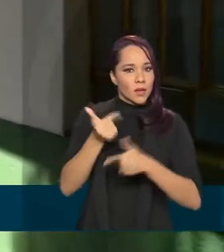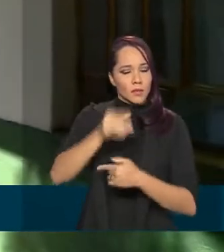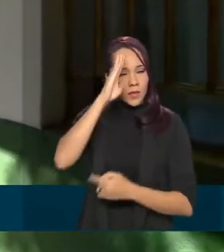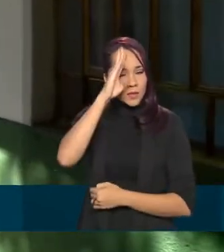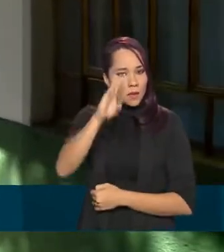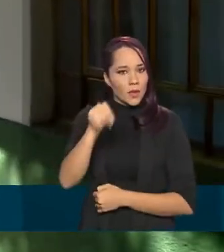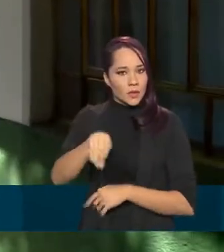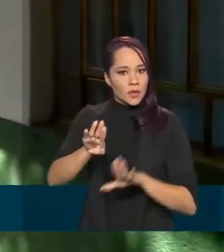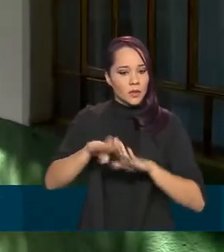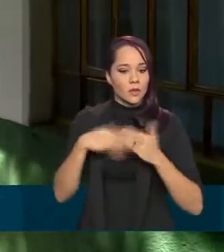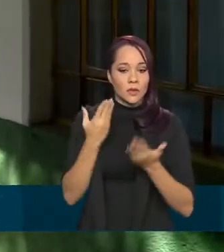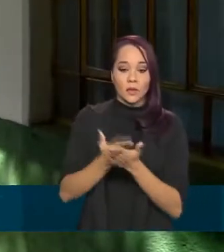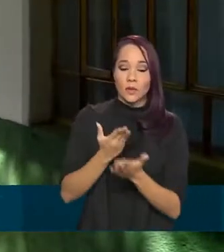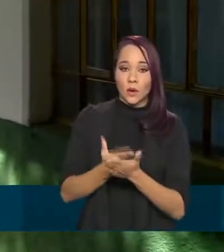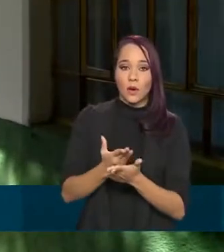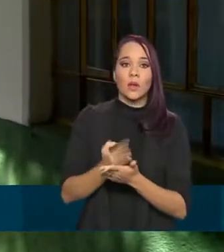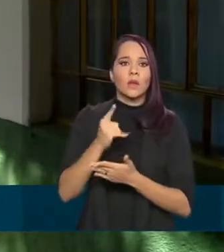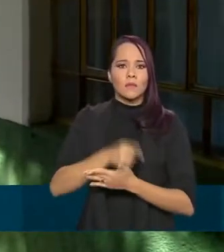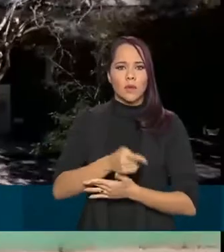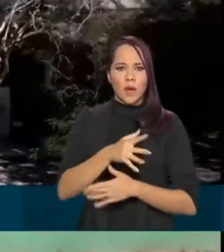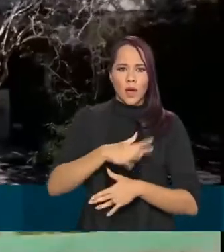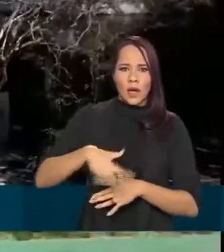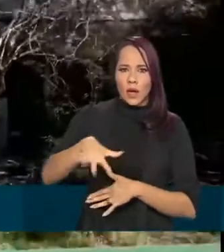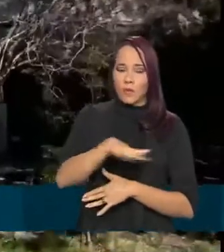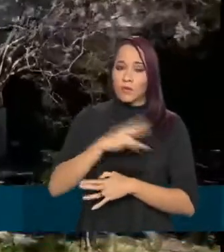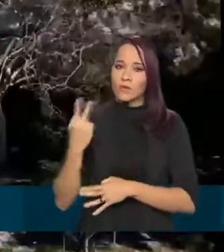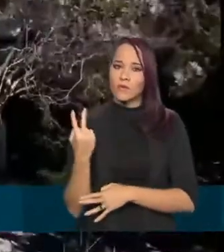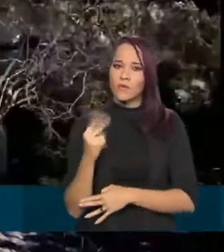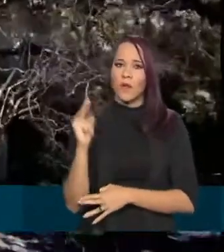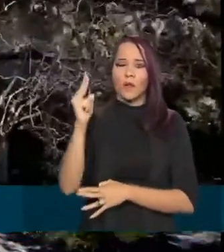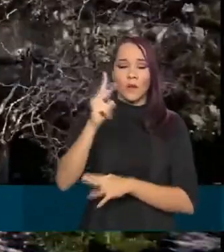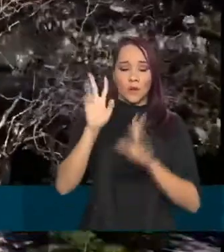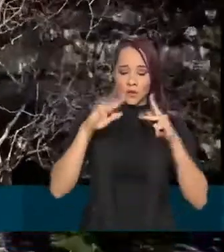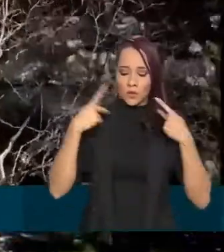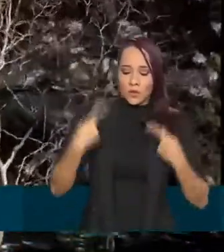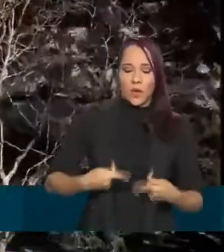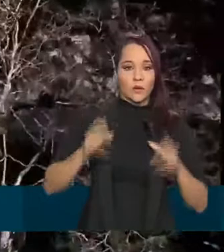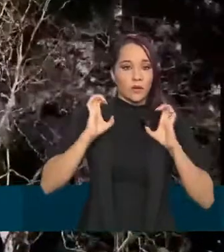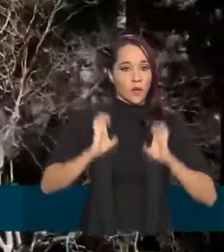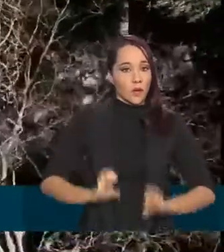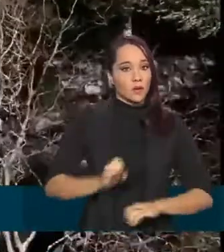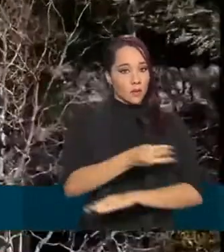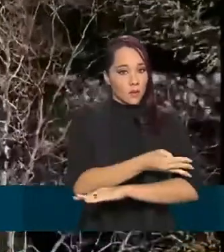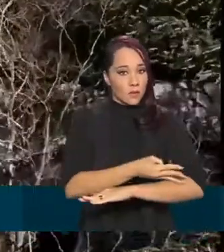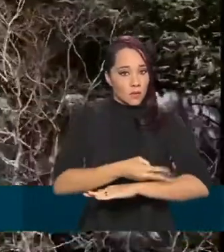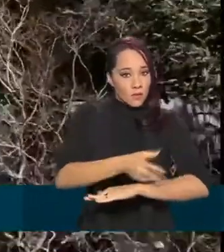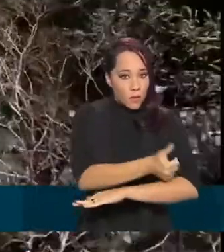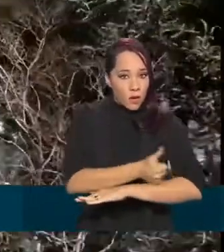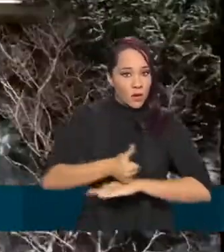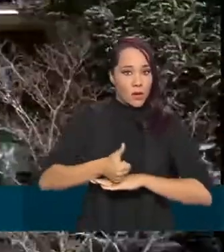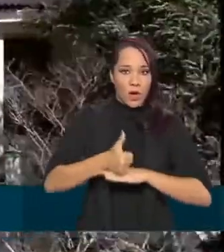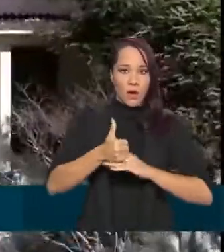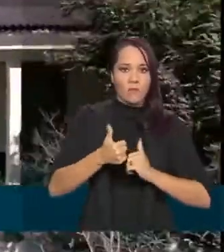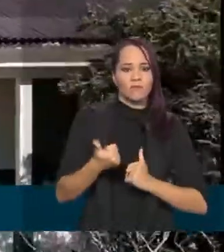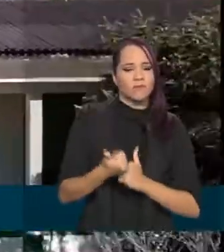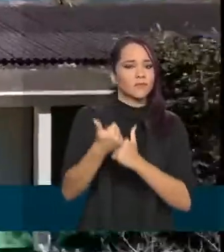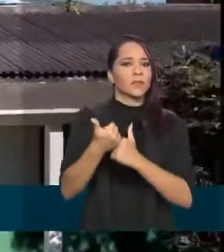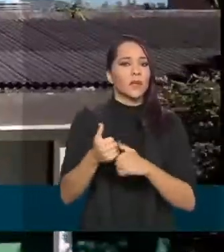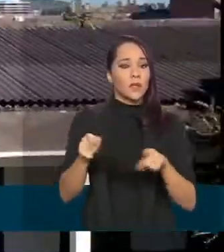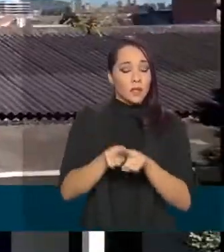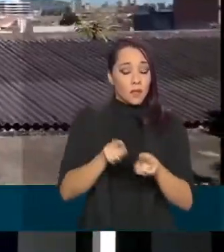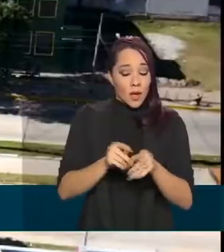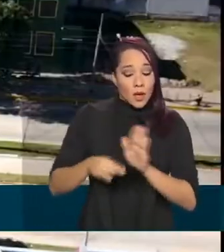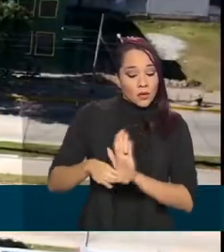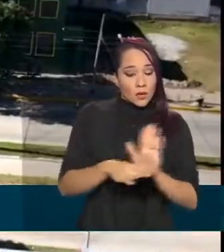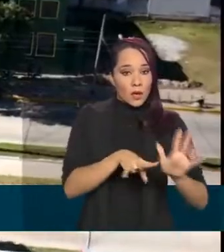principalmente nessas escolas no fortalecimento dos valores humanos, éticos e morais, além de incentivar a formação do